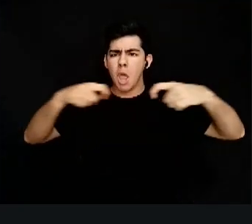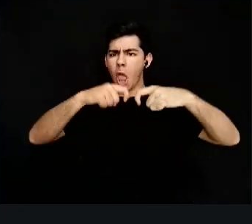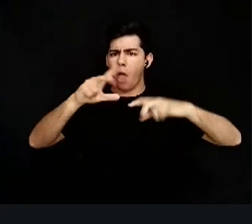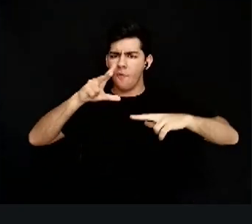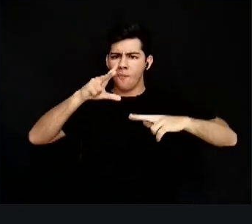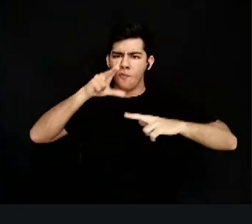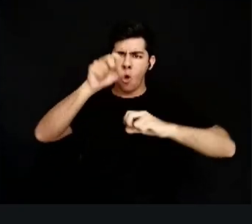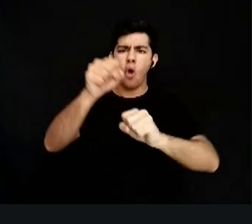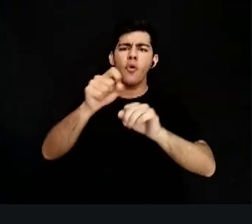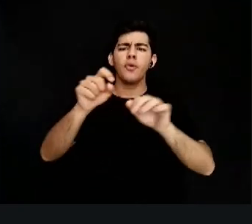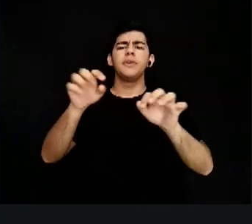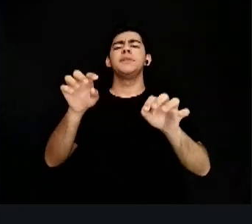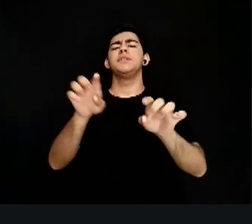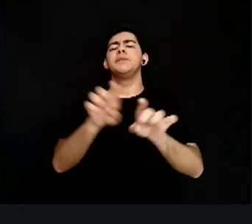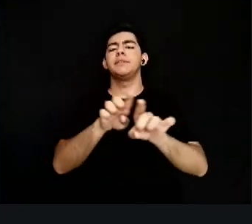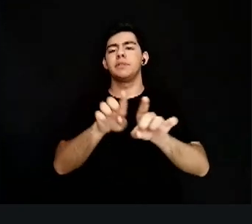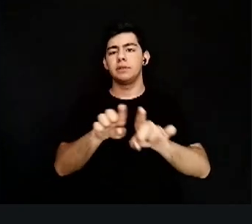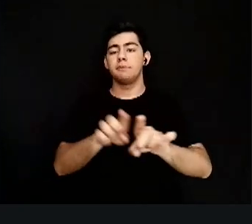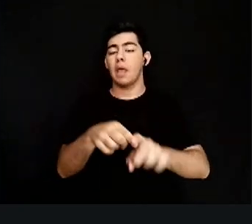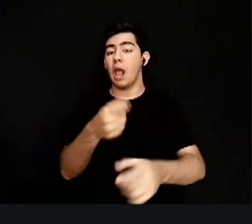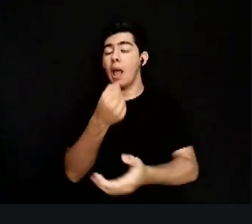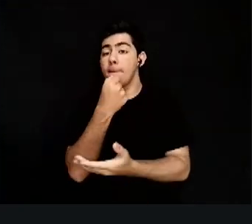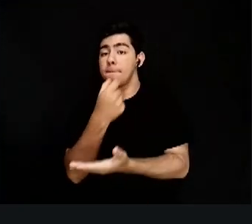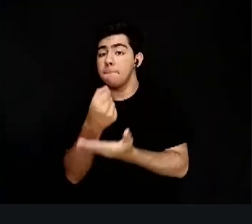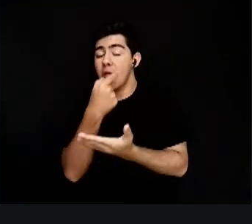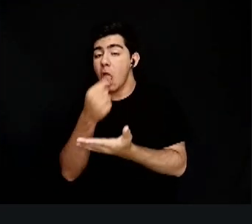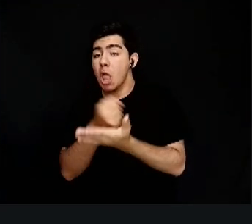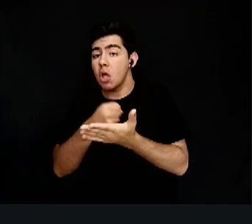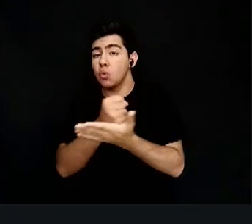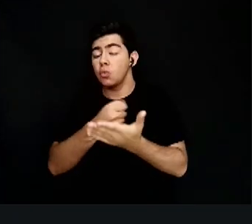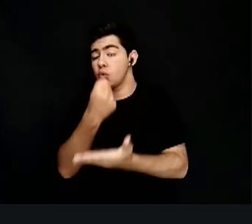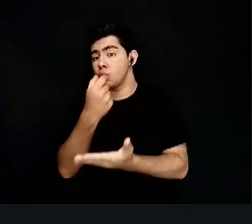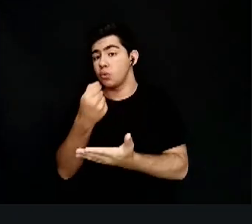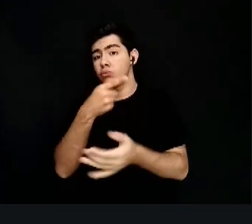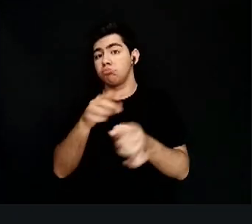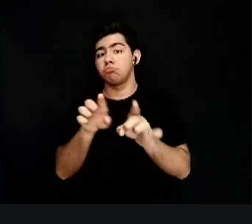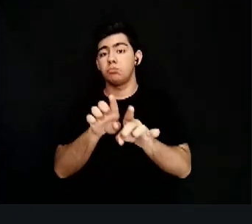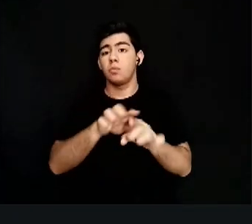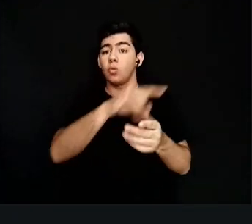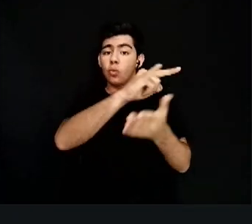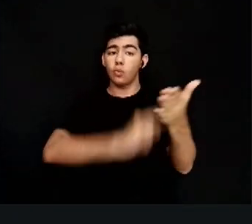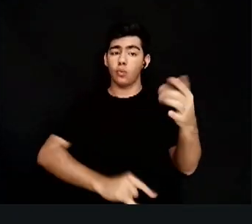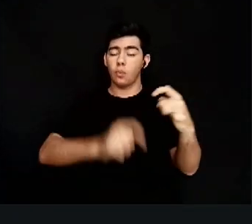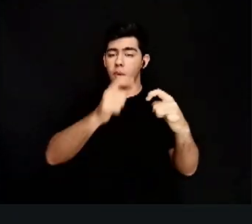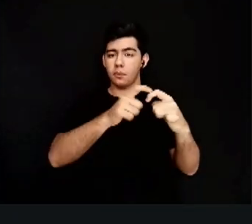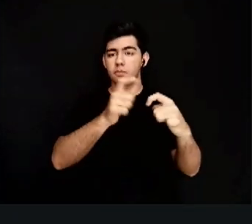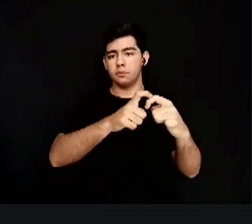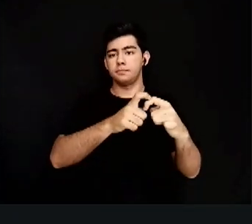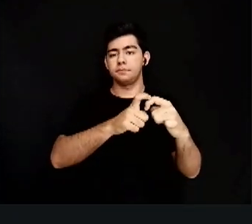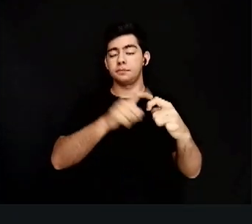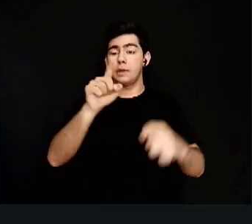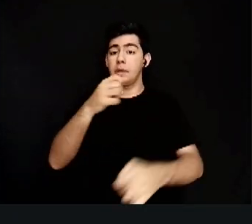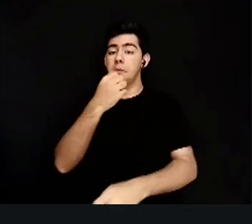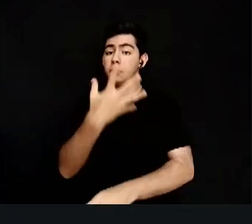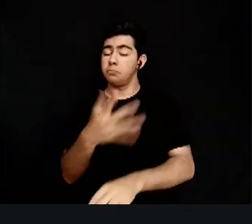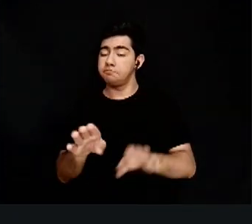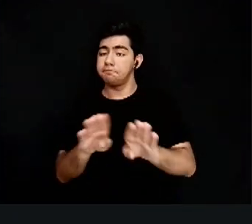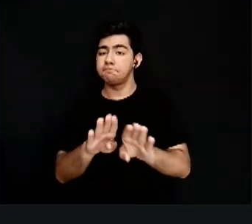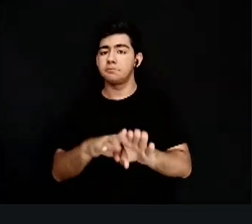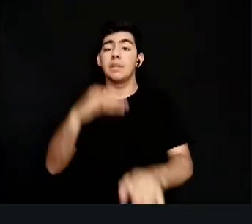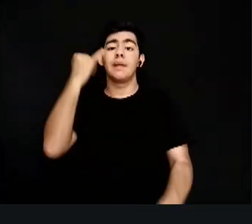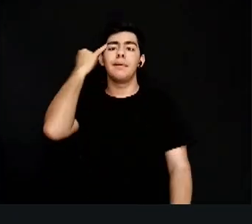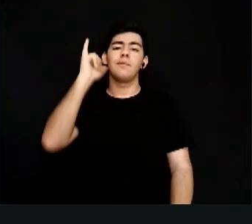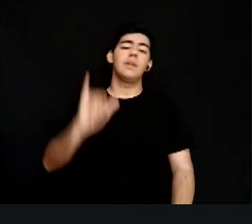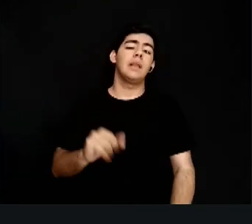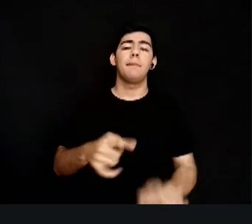uso de dispositivos de compressão pneumática, medicações, né, quando indicadas em cada situação,